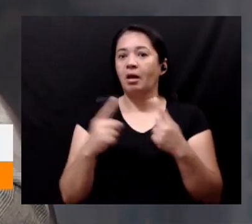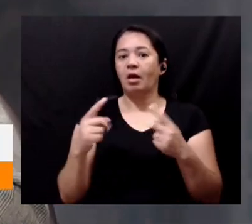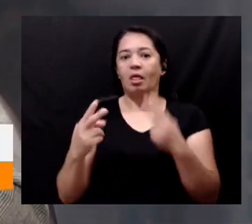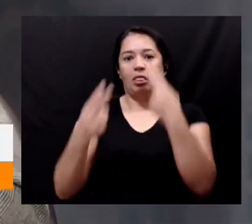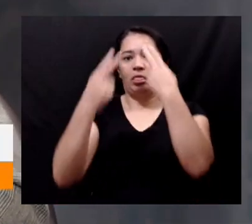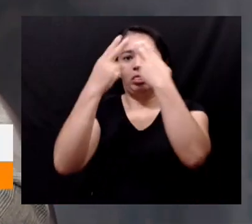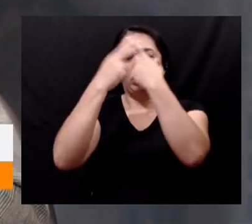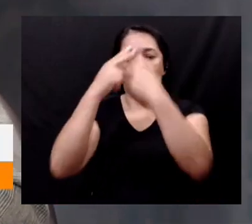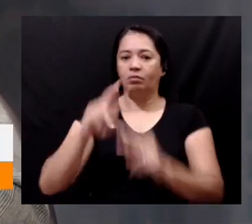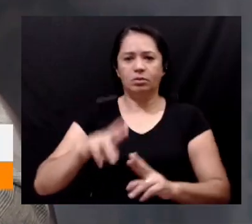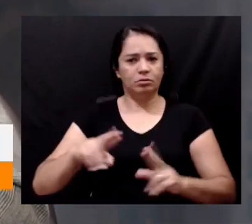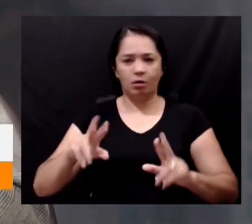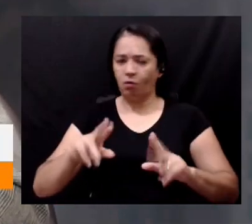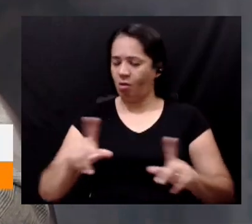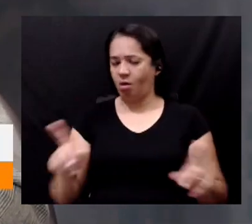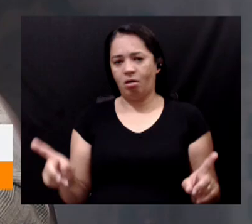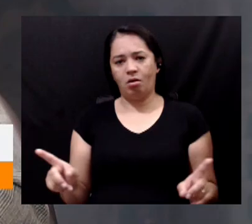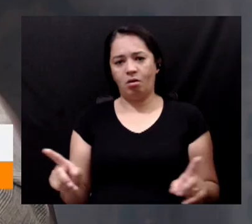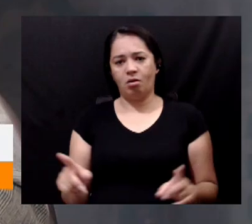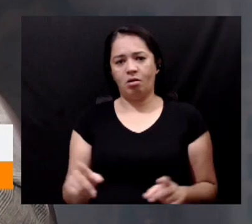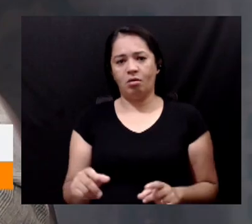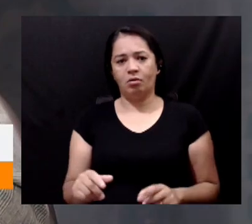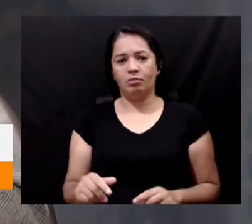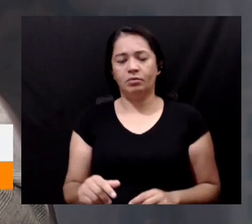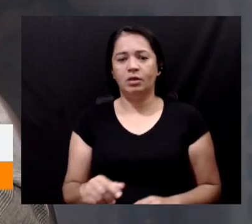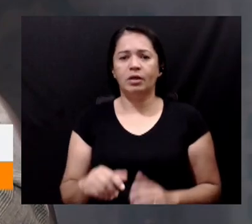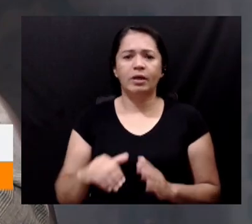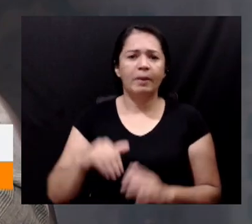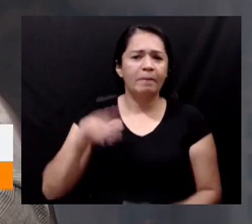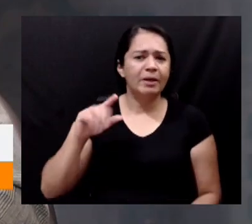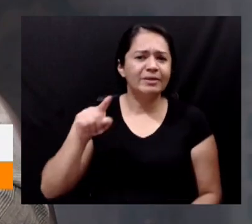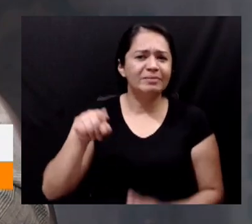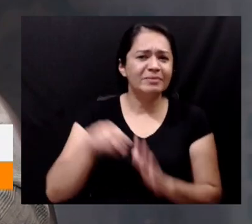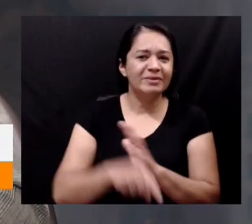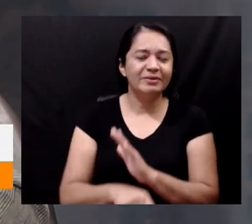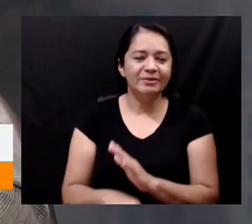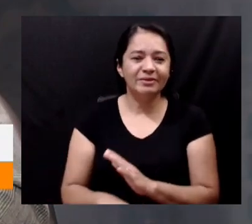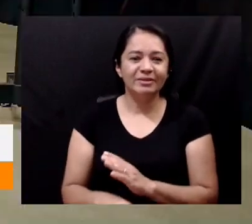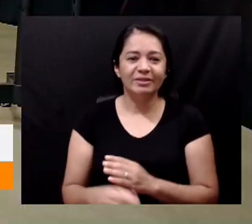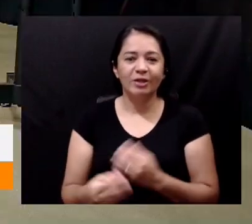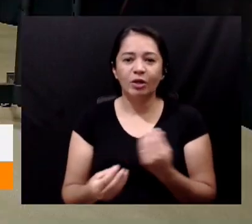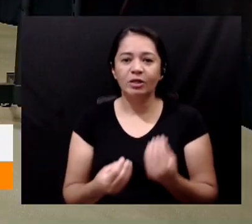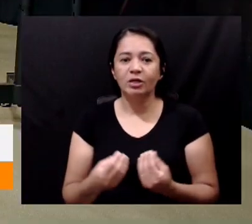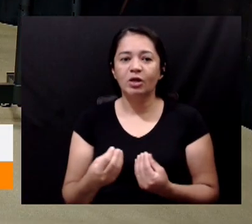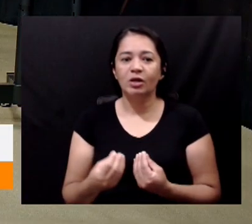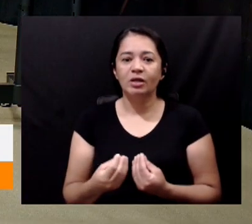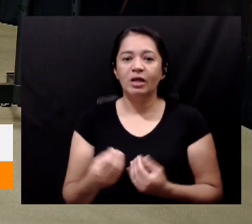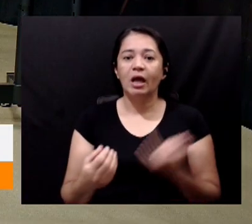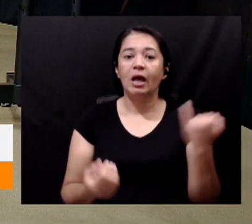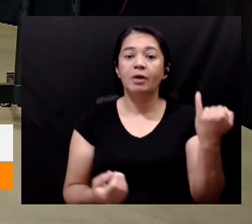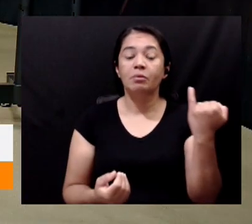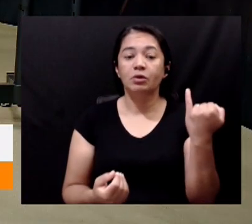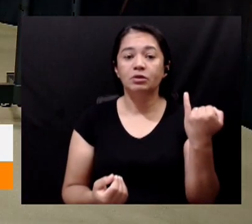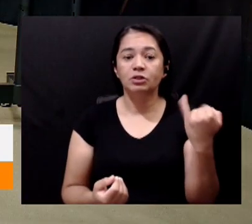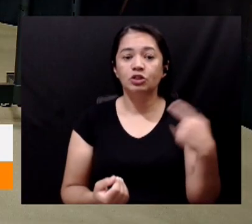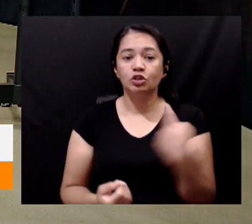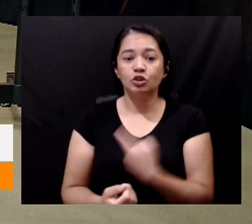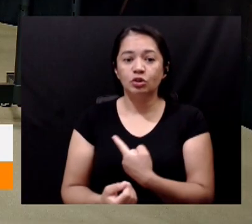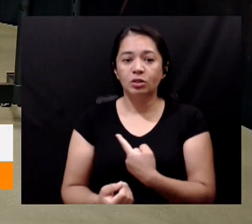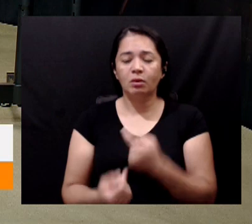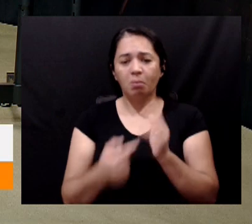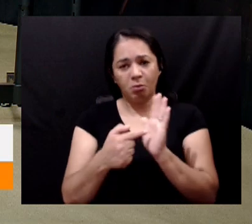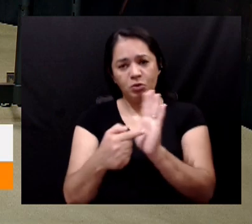né. O que mais que você perguntou mesmo? Eu perguntei para você que a importância, né, da gente mostrar realmente